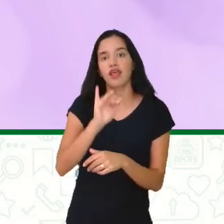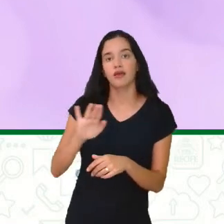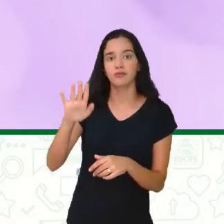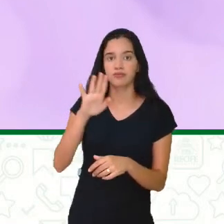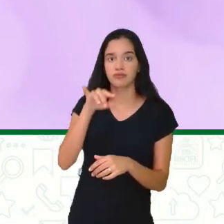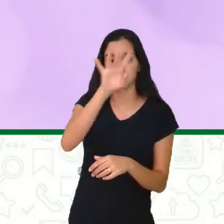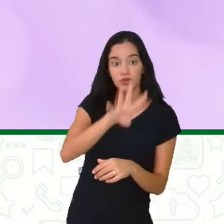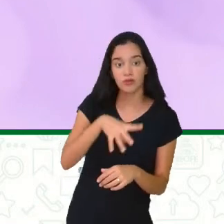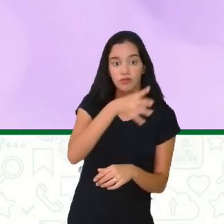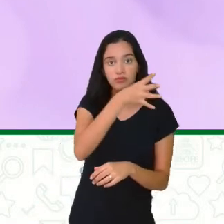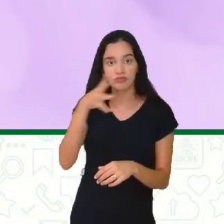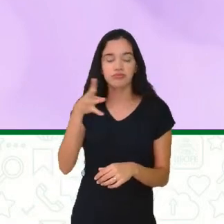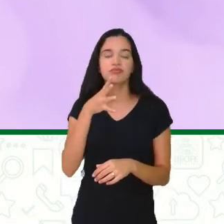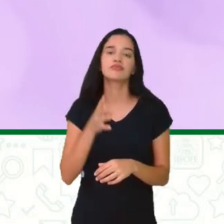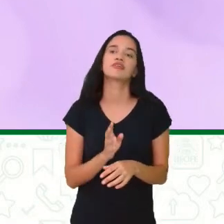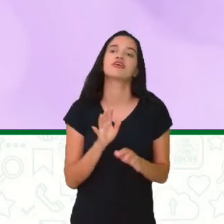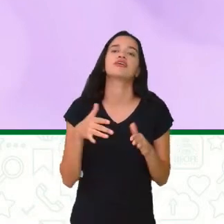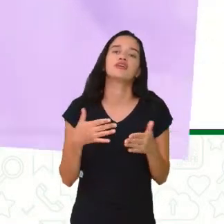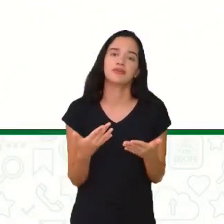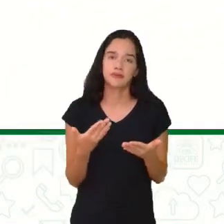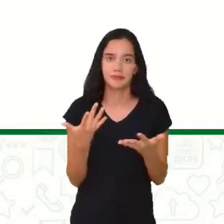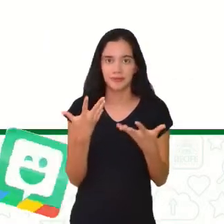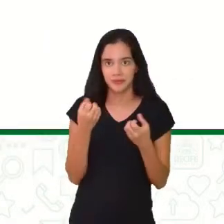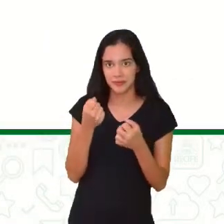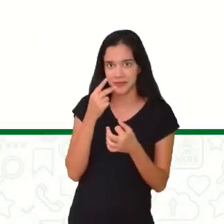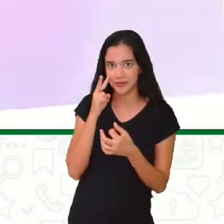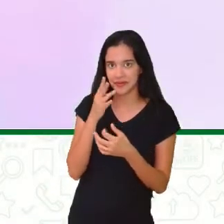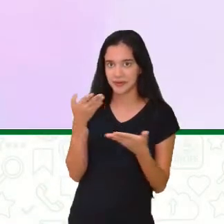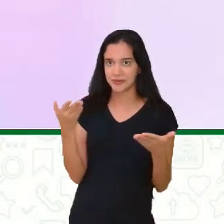malha quadriculada. Então, vamos ver.